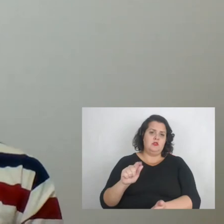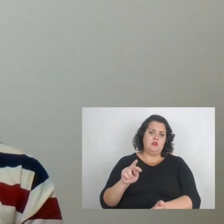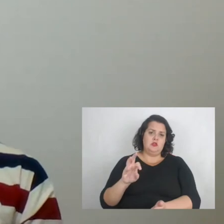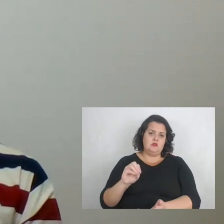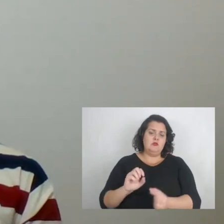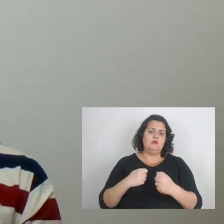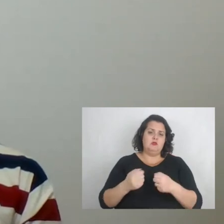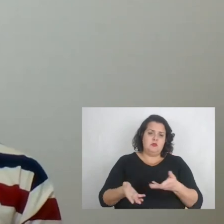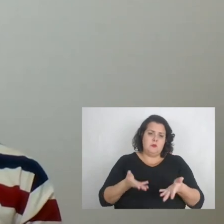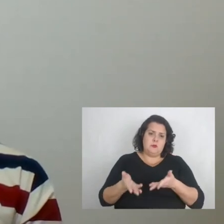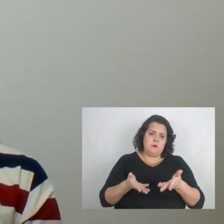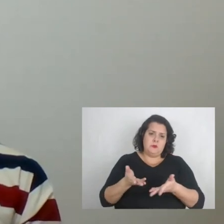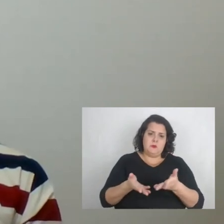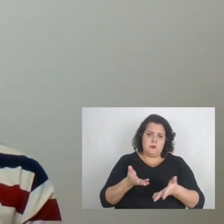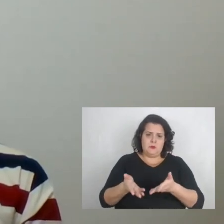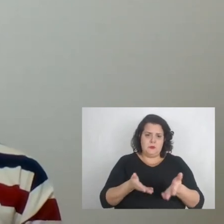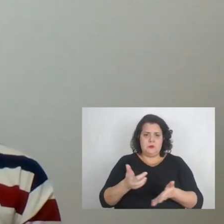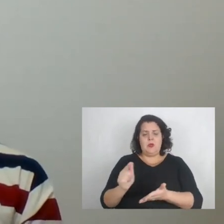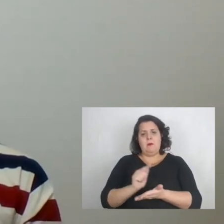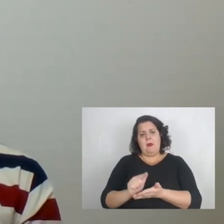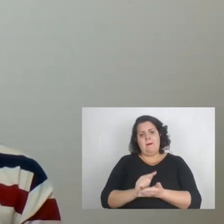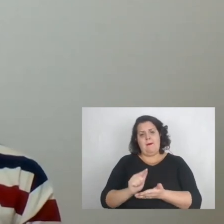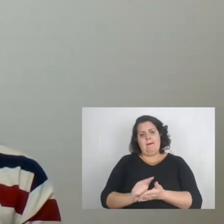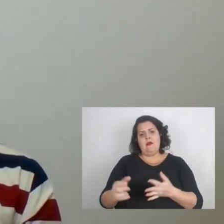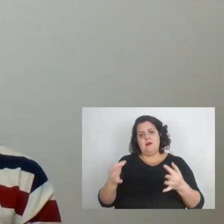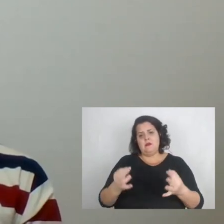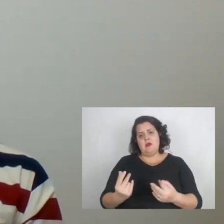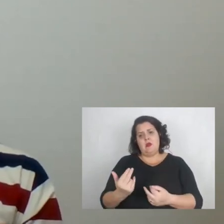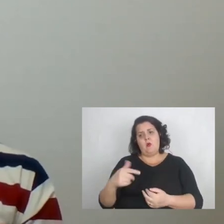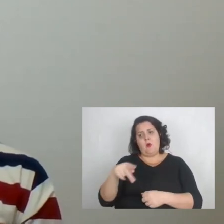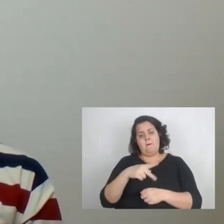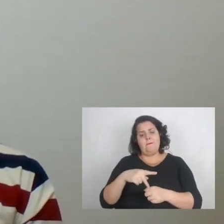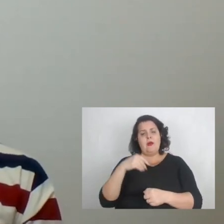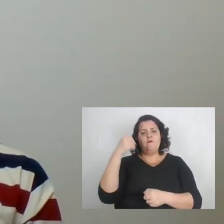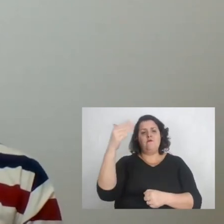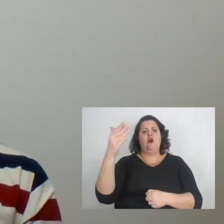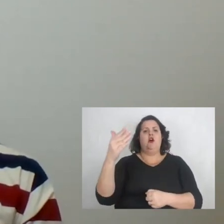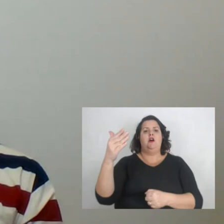tratamento correto como é feito nos outros países,